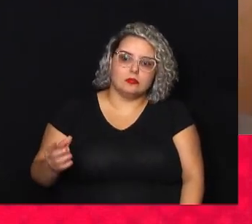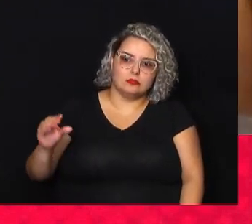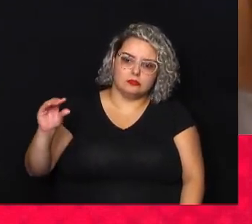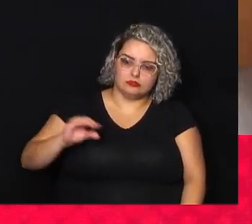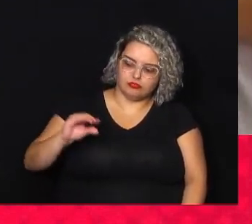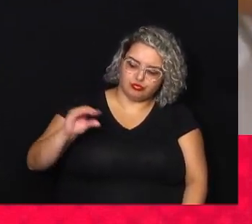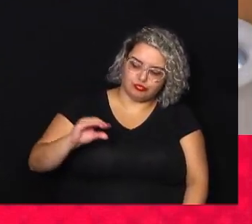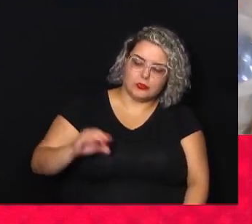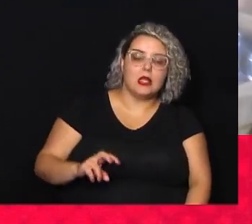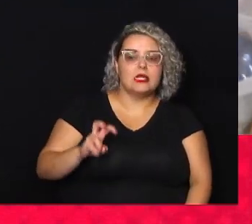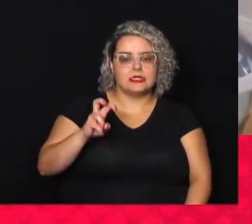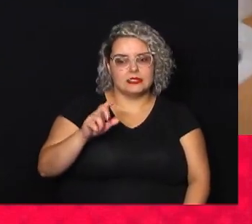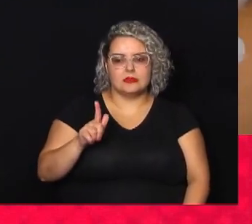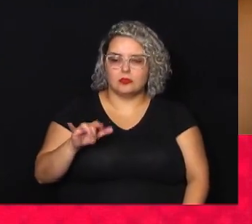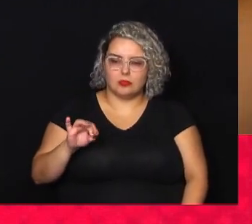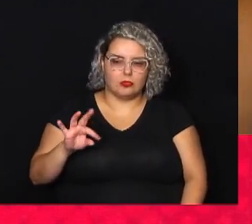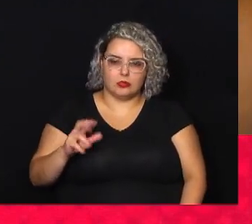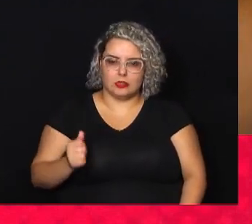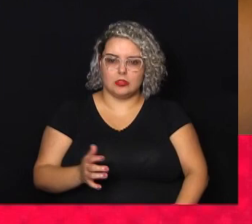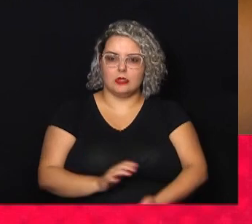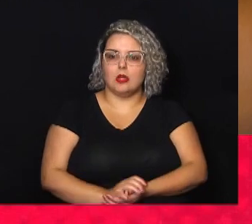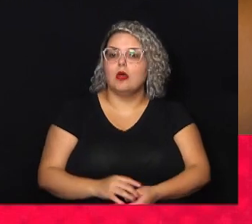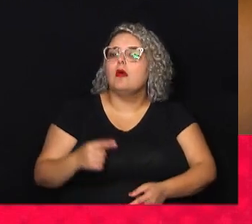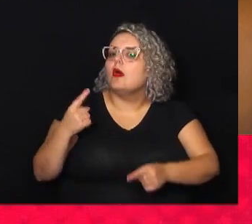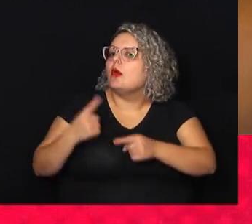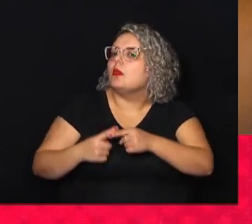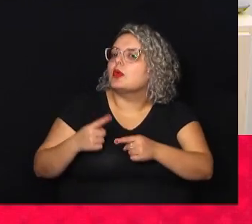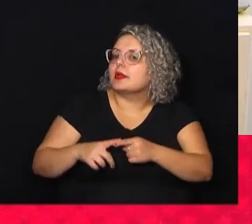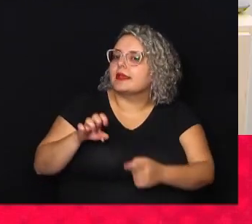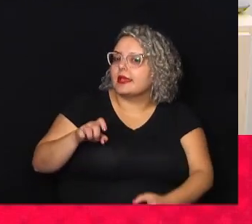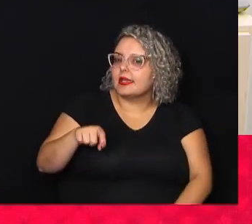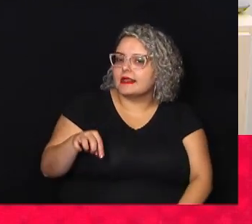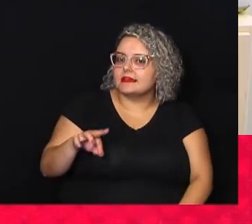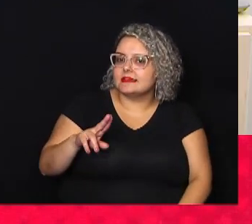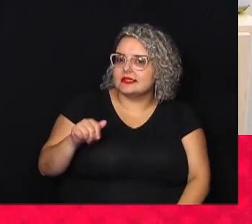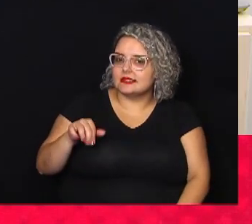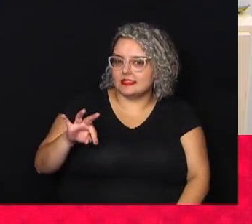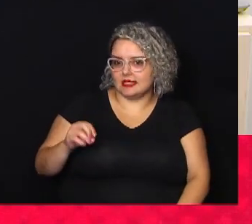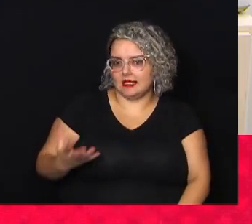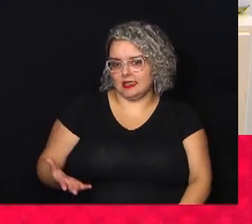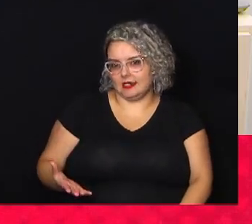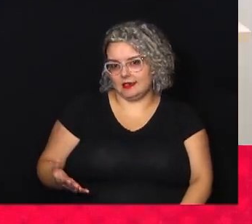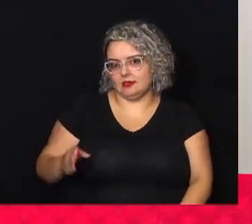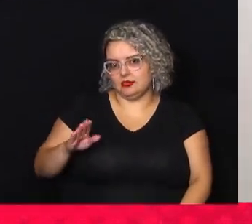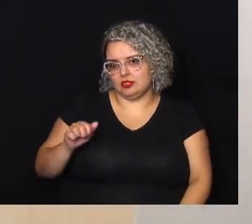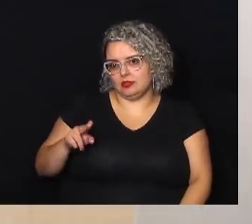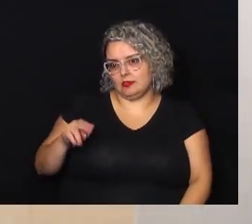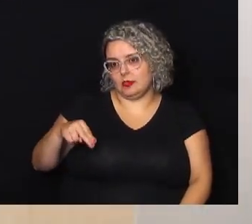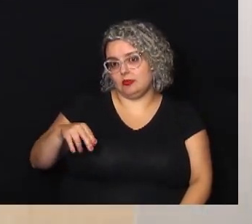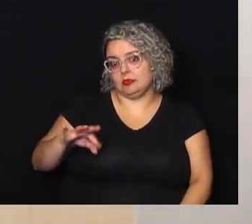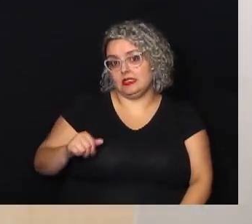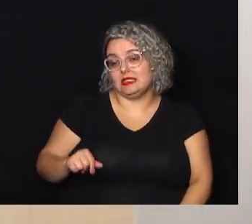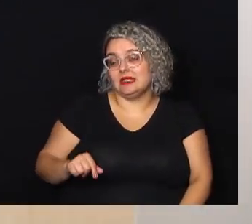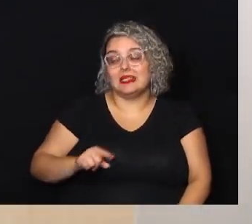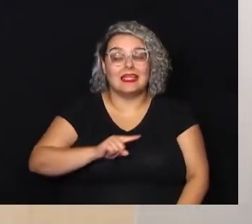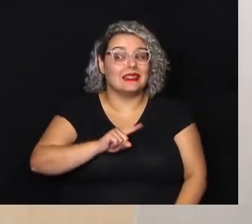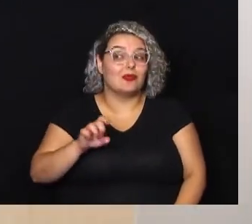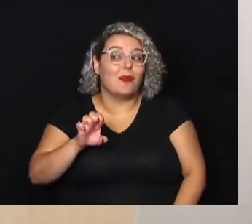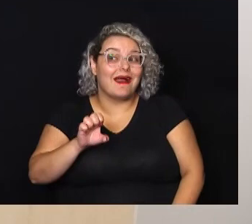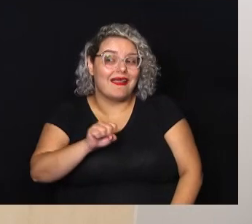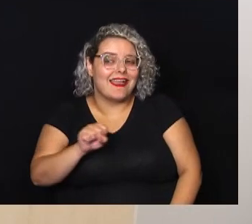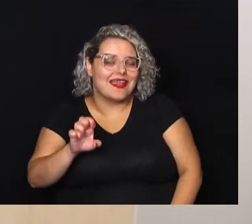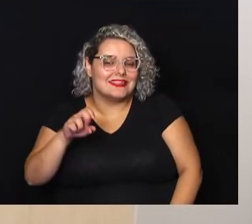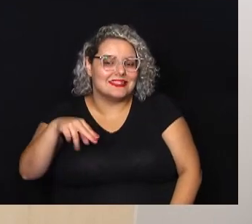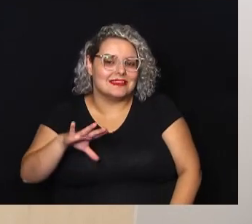gotinhas. Vou indicar aqui, sei lá, umas 5 gotinhas. Por que extrato de baunilha e não essência de